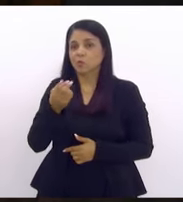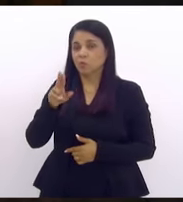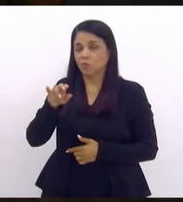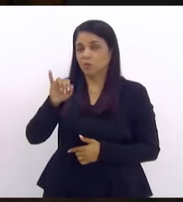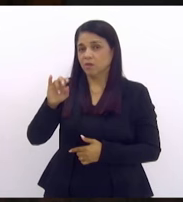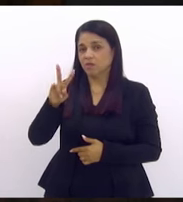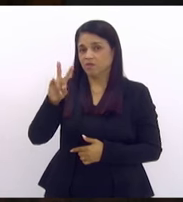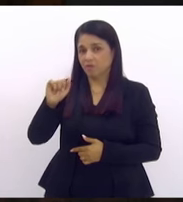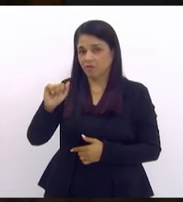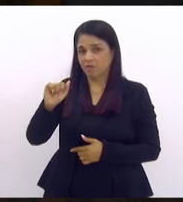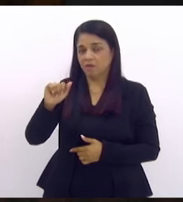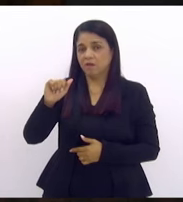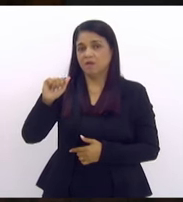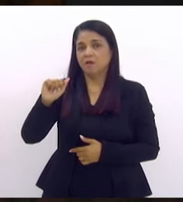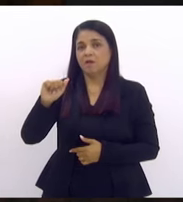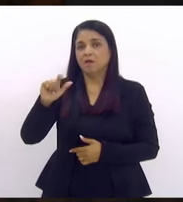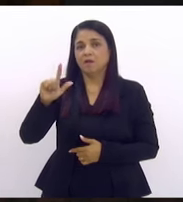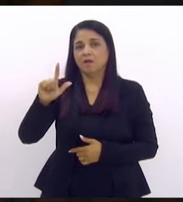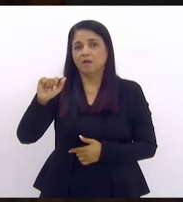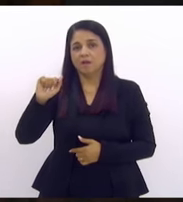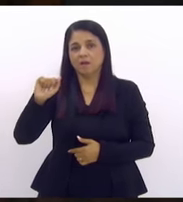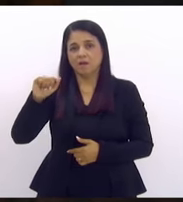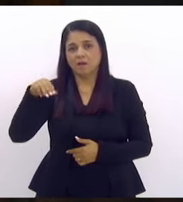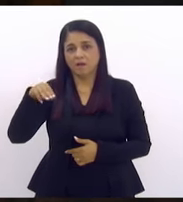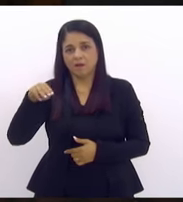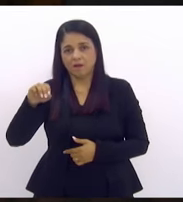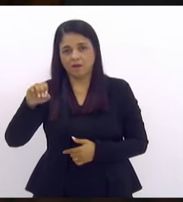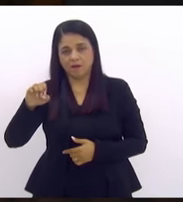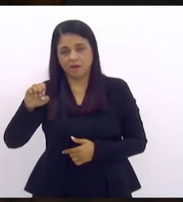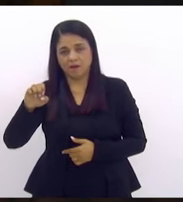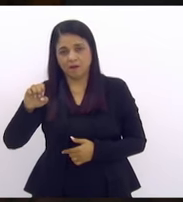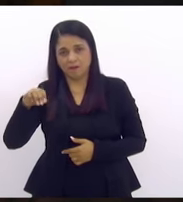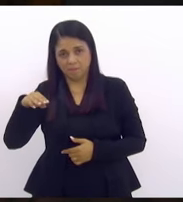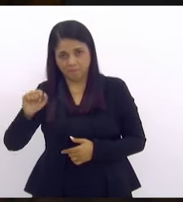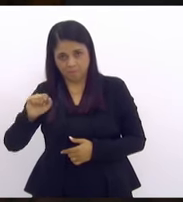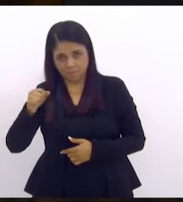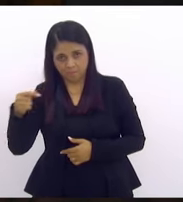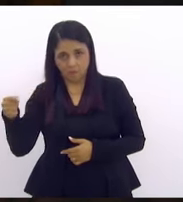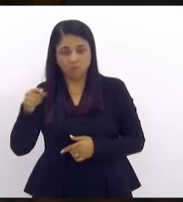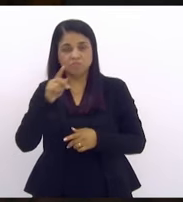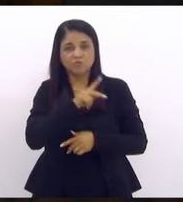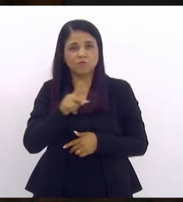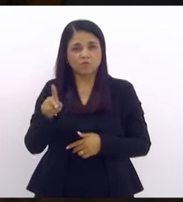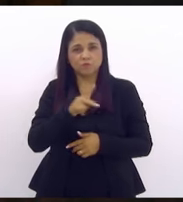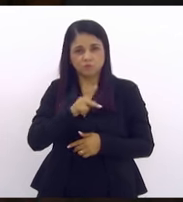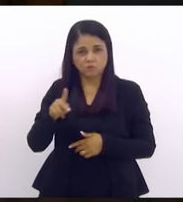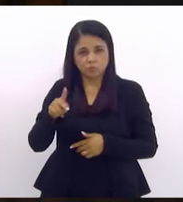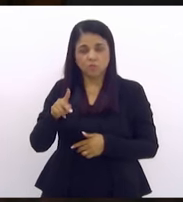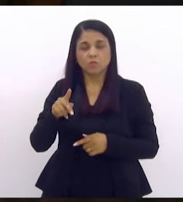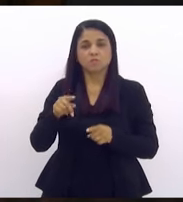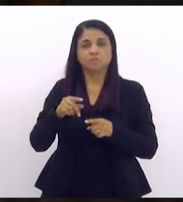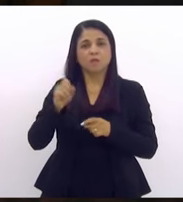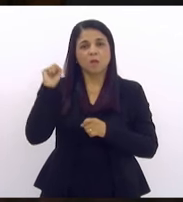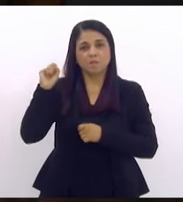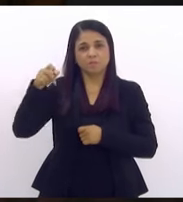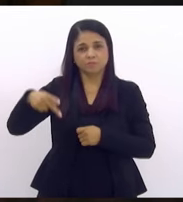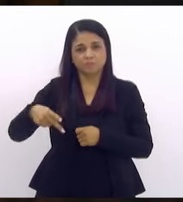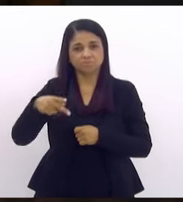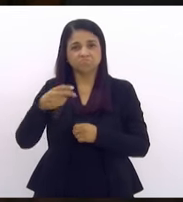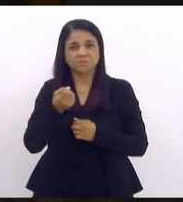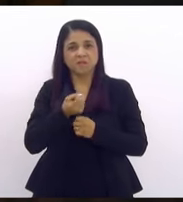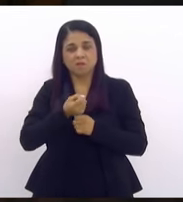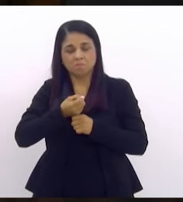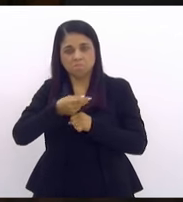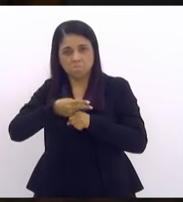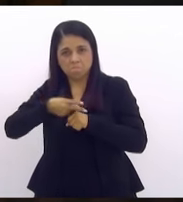professor e eh e magistrado aposentado possui graduação e história